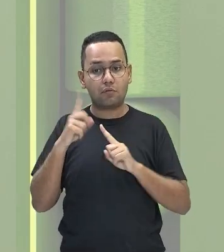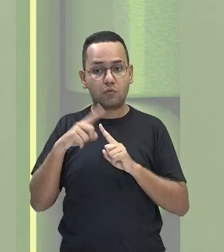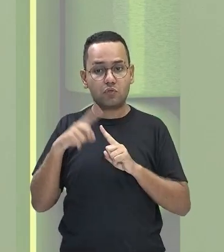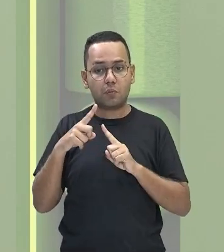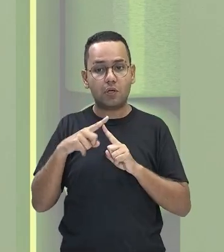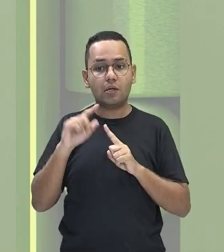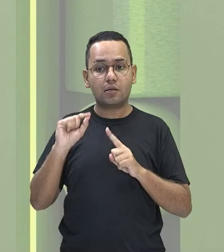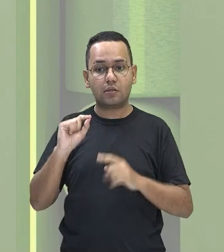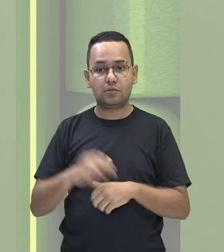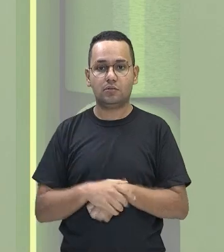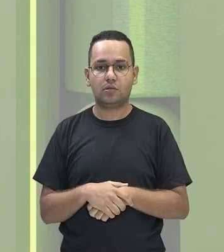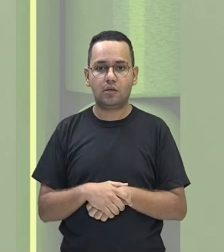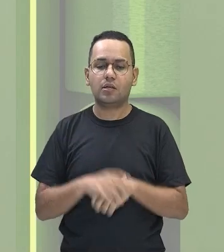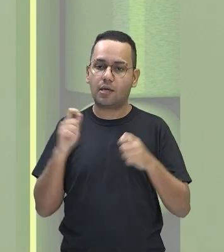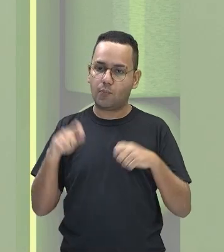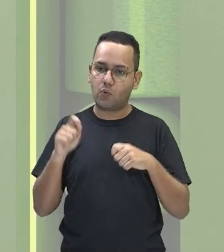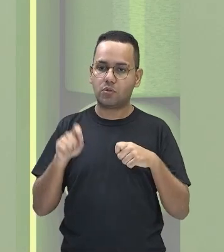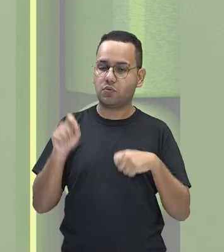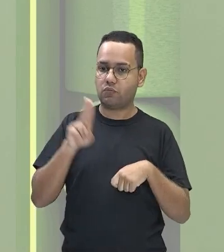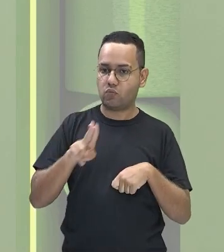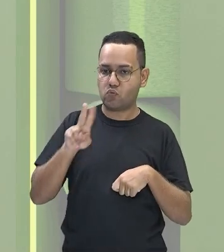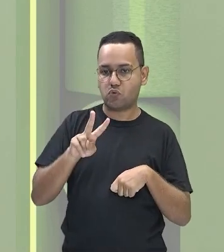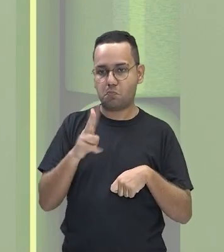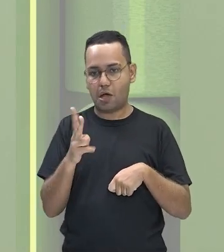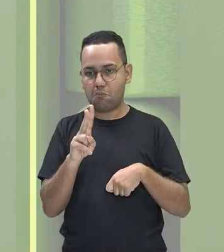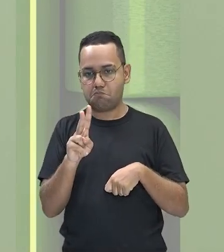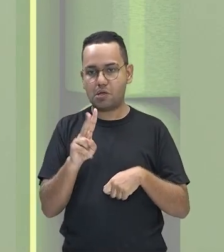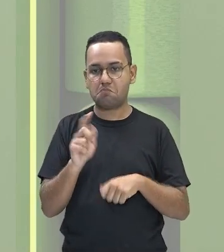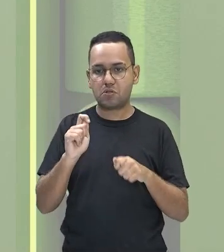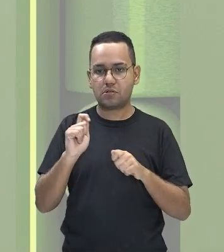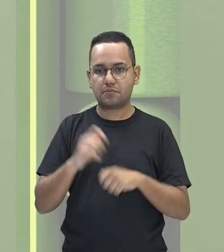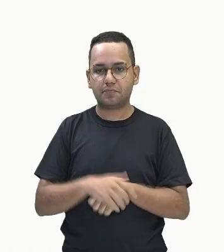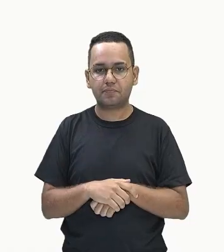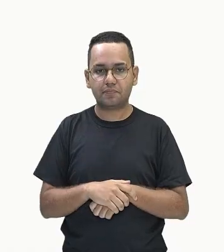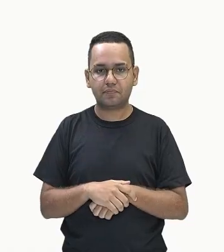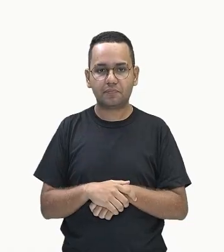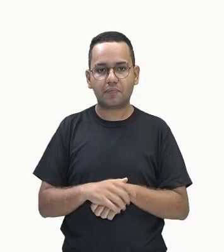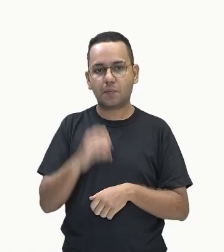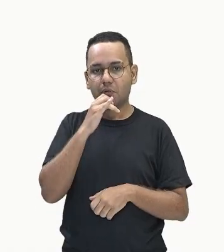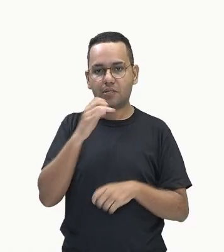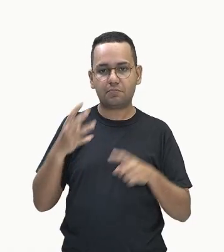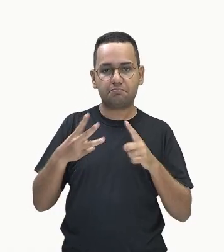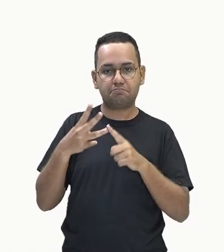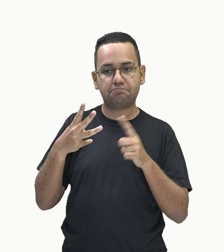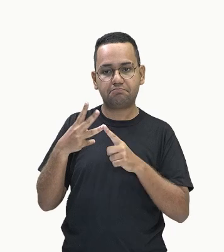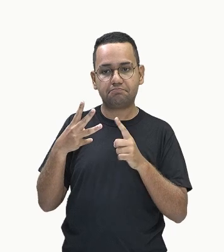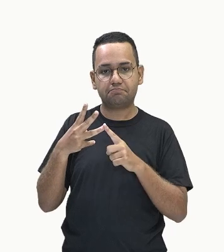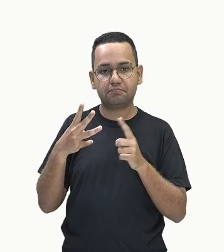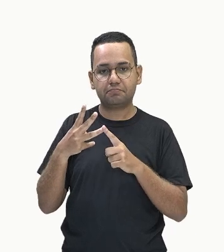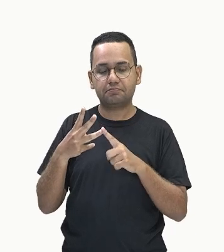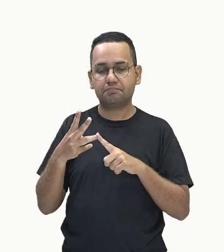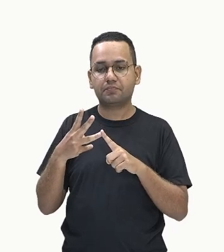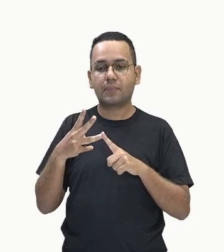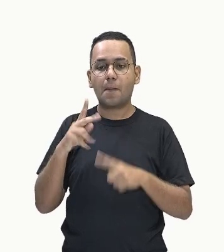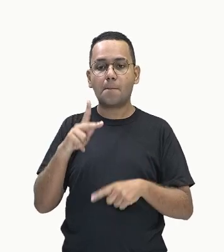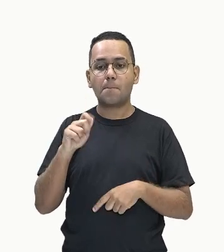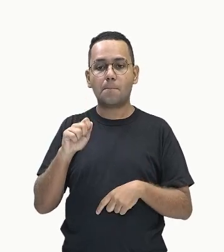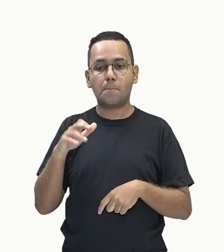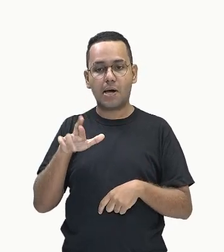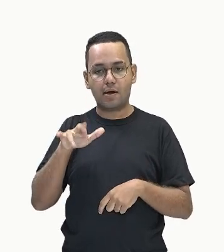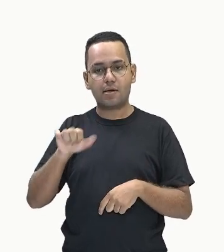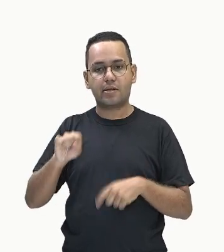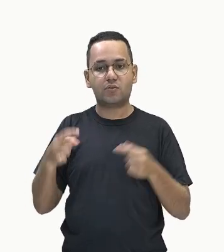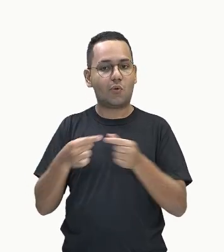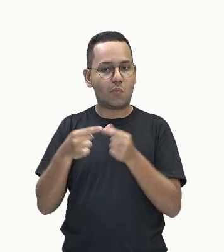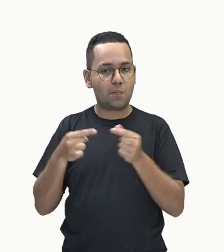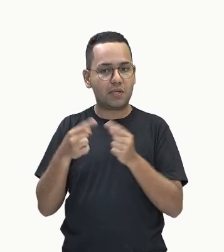conseguem funcionar das duas formas. E um exemplo bem legal é o nosso pâncreas. Olha só, as glândulas mistas,